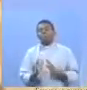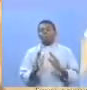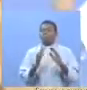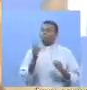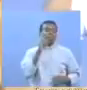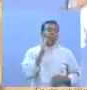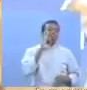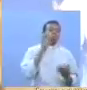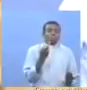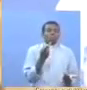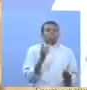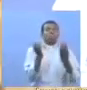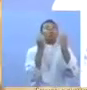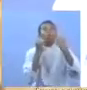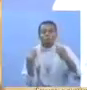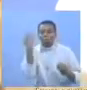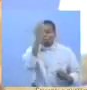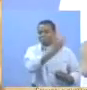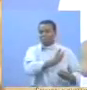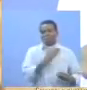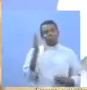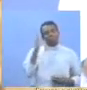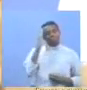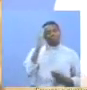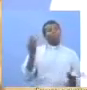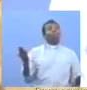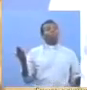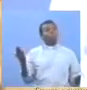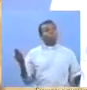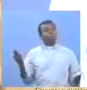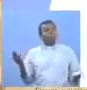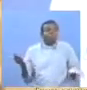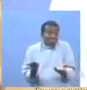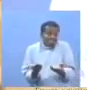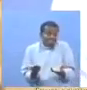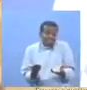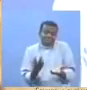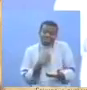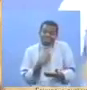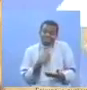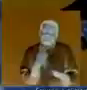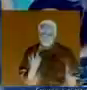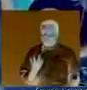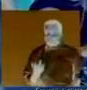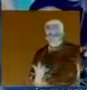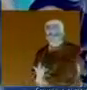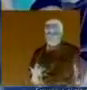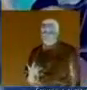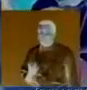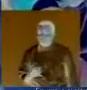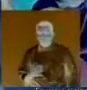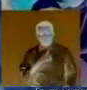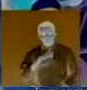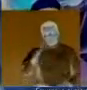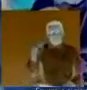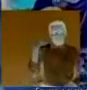O povo sempre sai falando. Graças a Deus, já pensou que saísse mudo? Né? Mas o pior é que sai falando